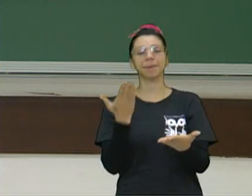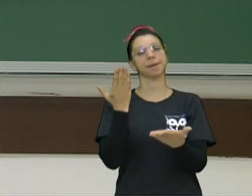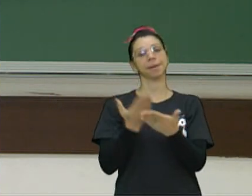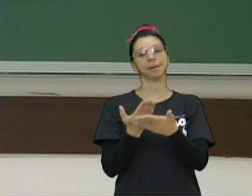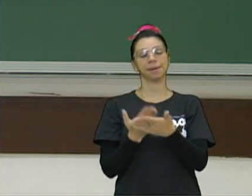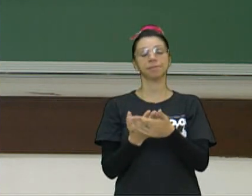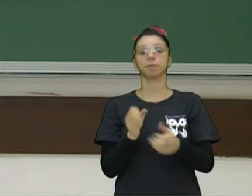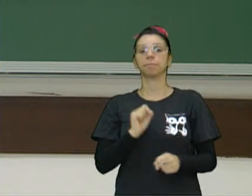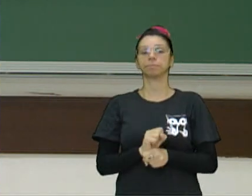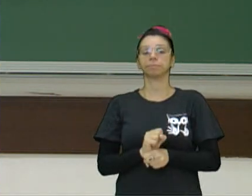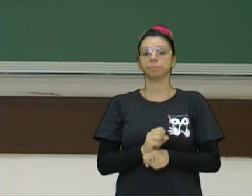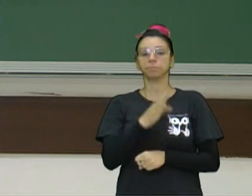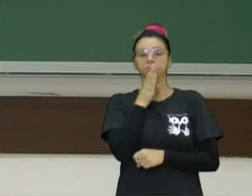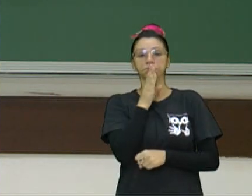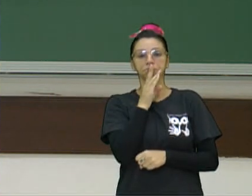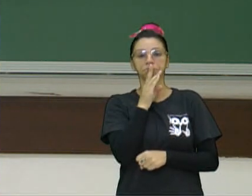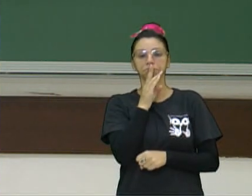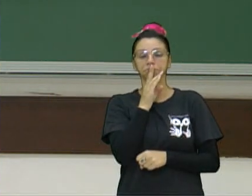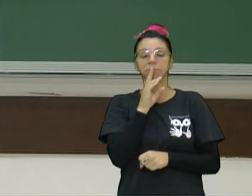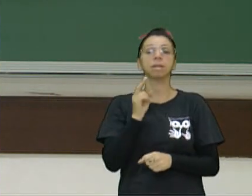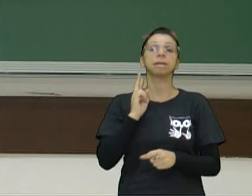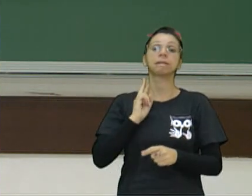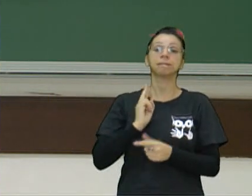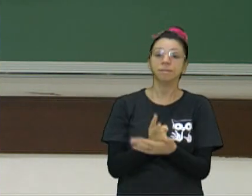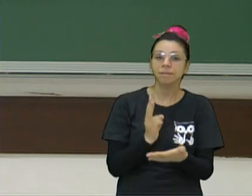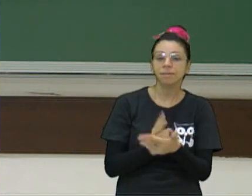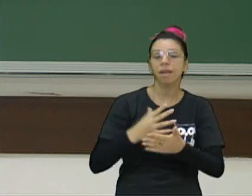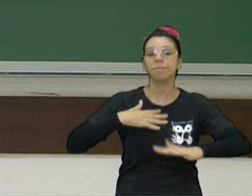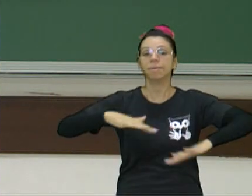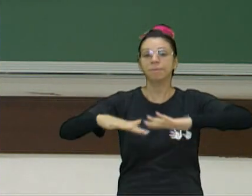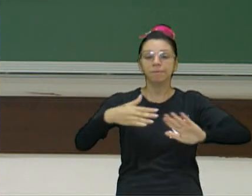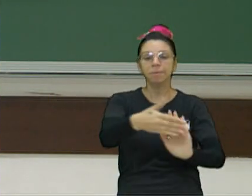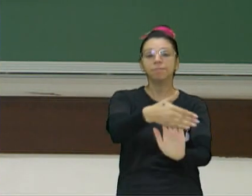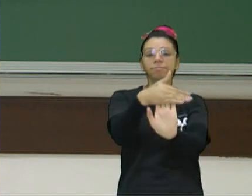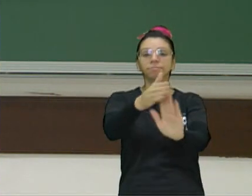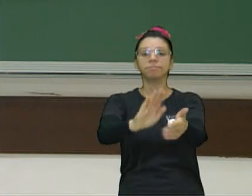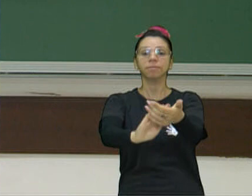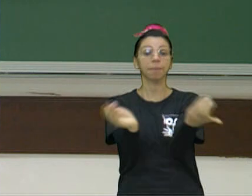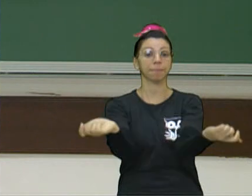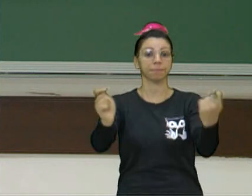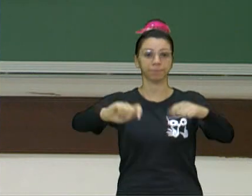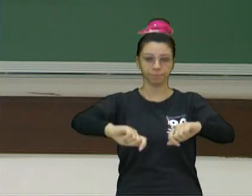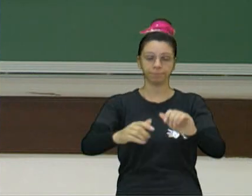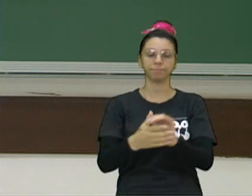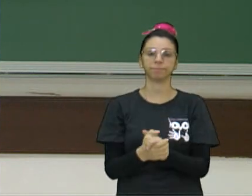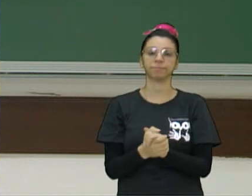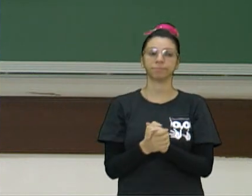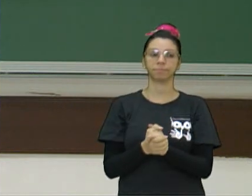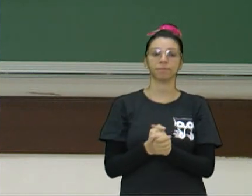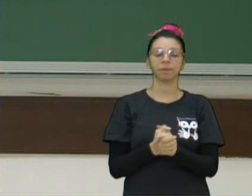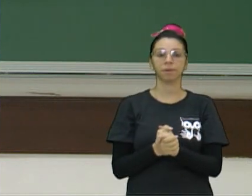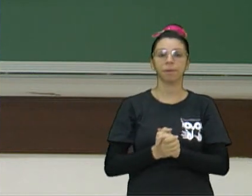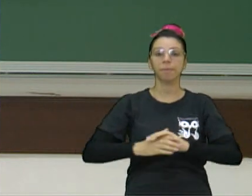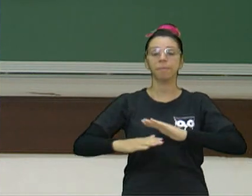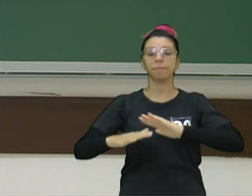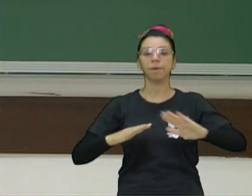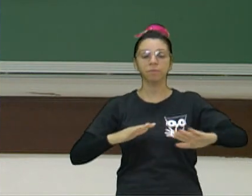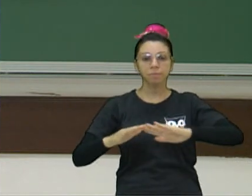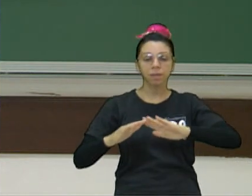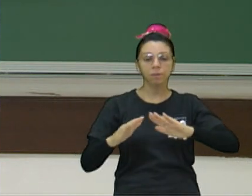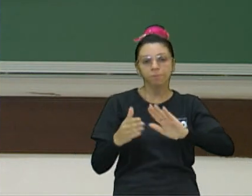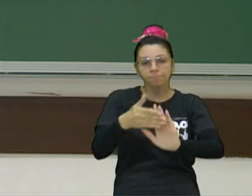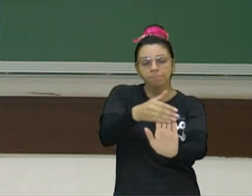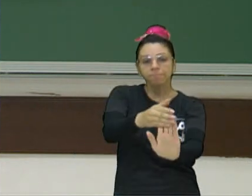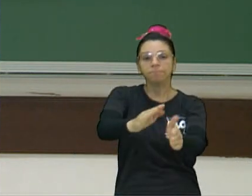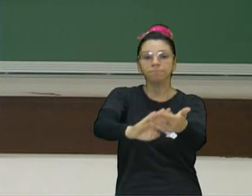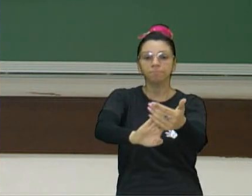tempo parado, muito tempo em casa, né? Então sempre um movimento, um alongamento faz-se necessário. Fazemos um alongamento curto aqui, aí em casa, depois em outro